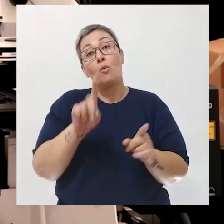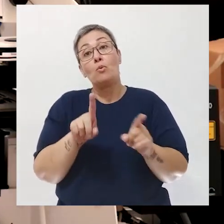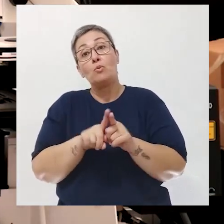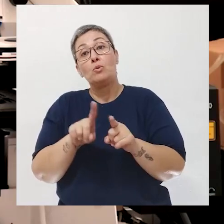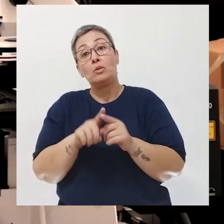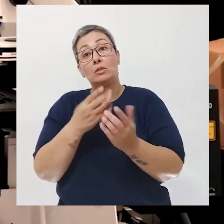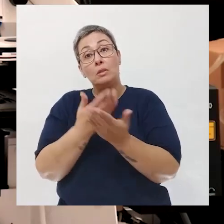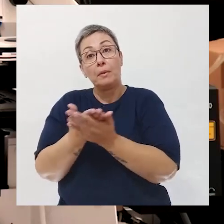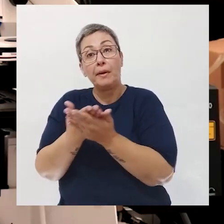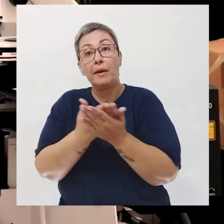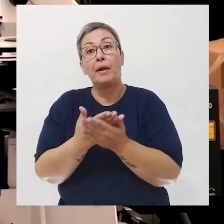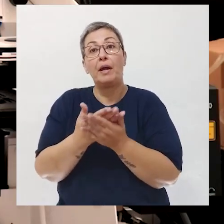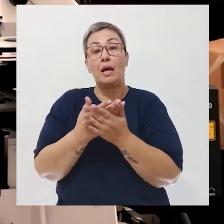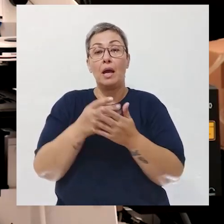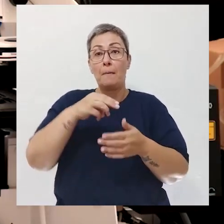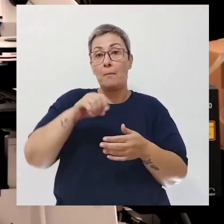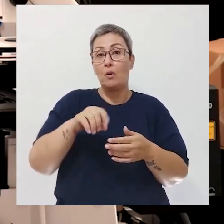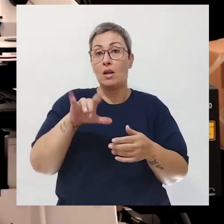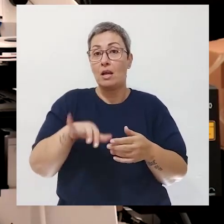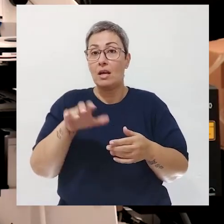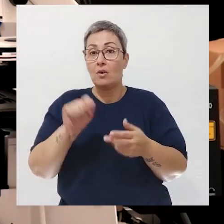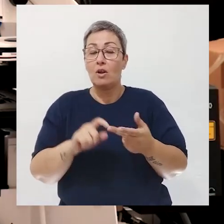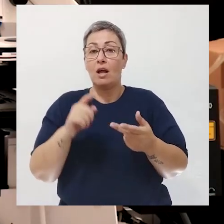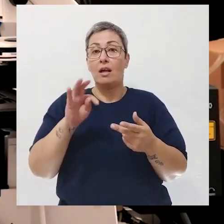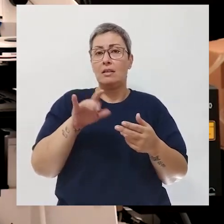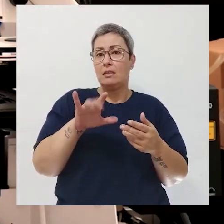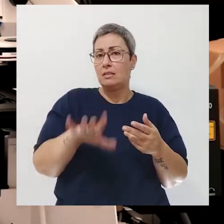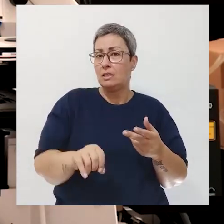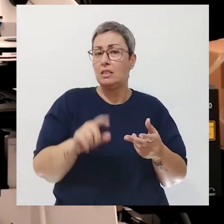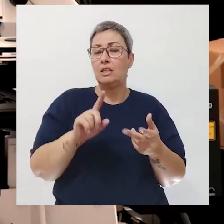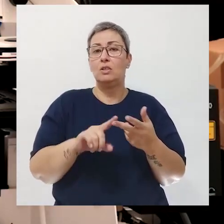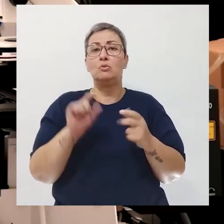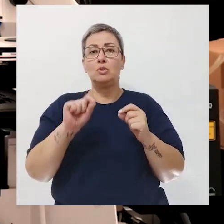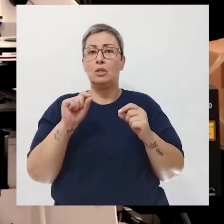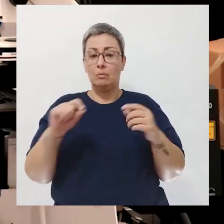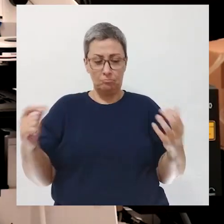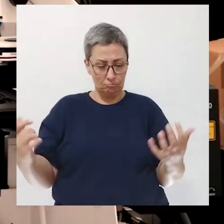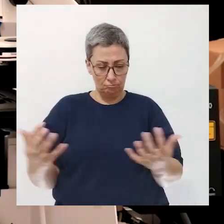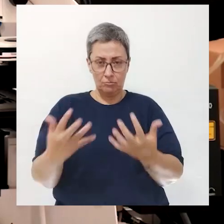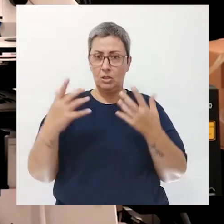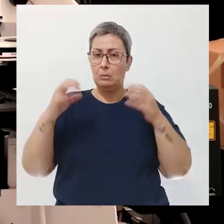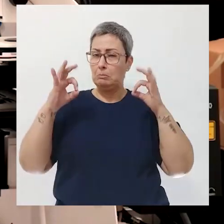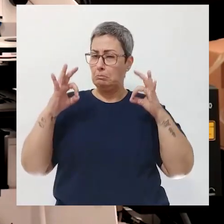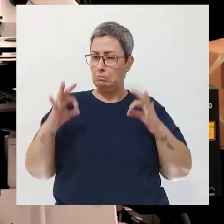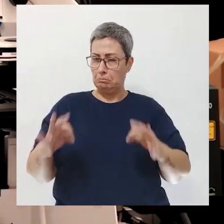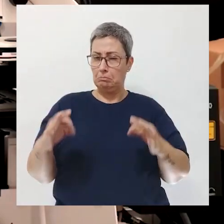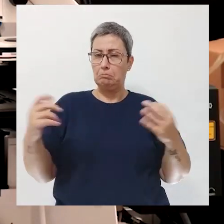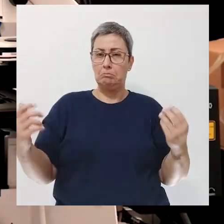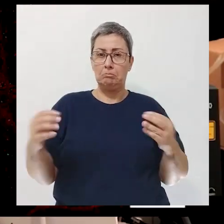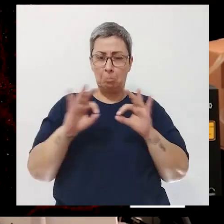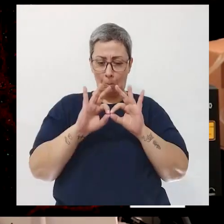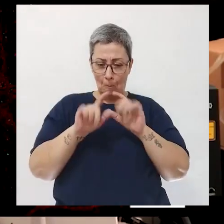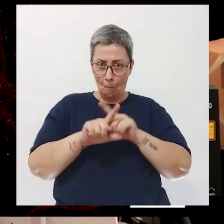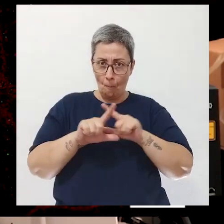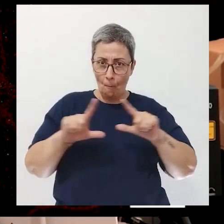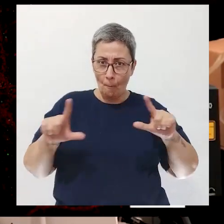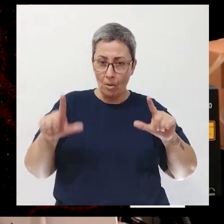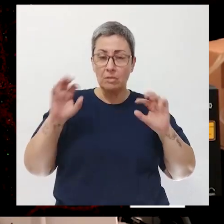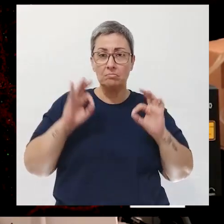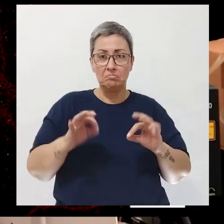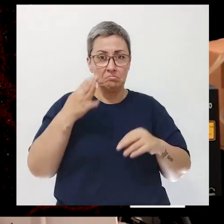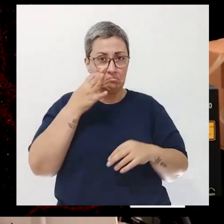fixadas, além de estudos de moléculas, de estudos de células, de tecido, com uma imagem assim, com uma precisão e uma nitidez